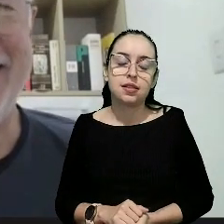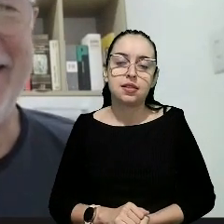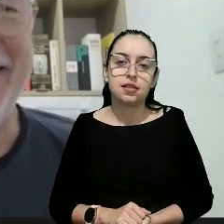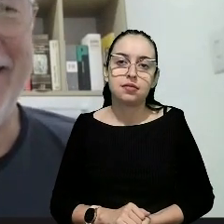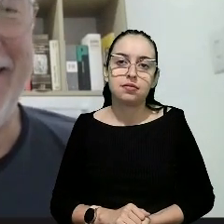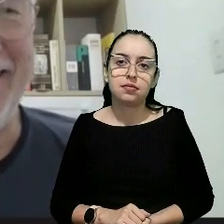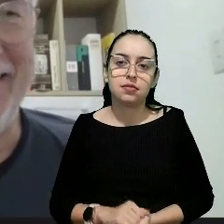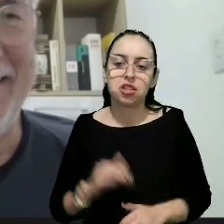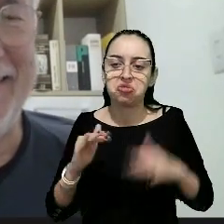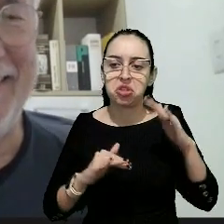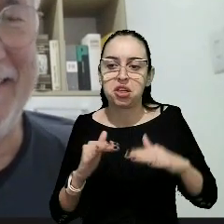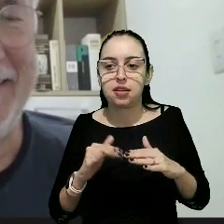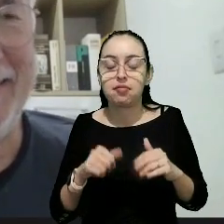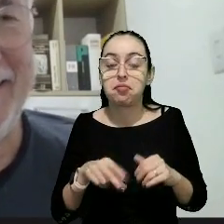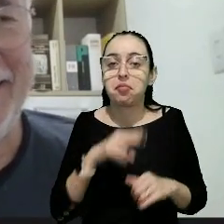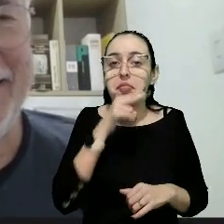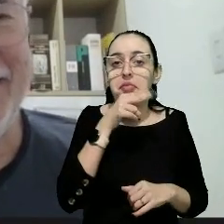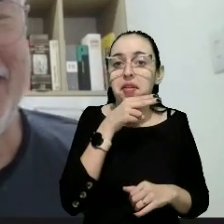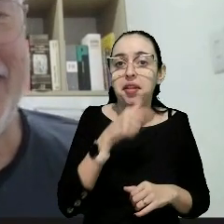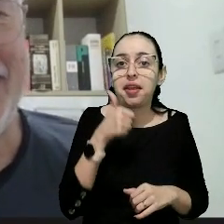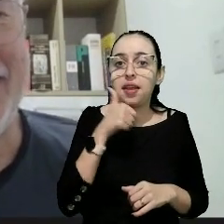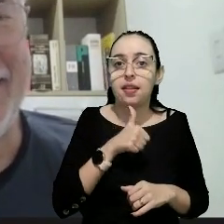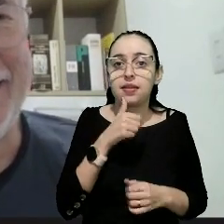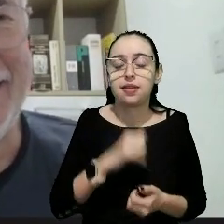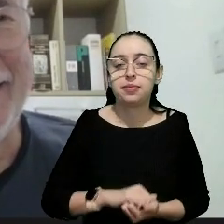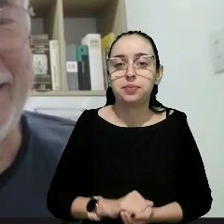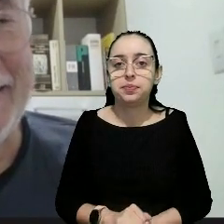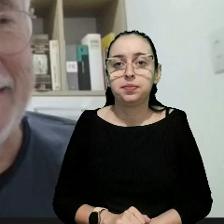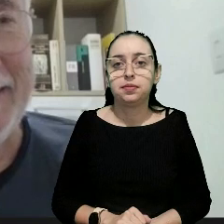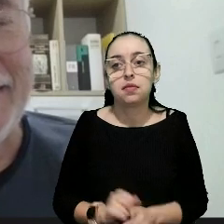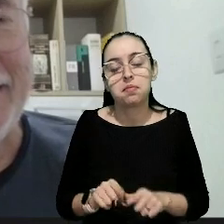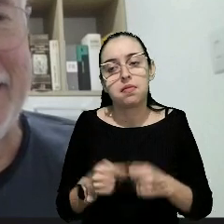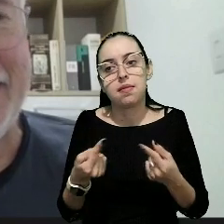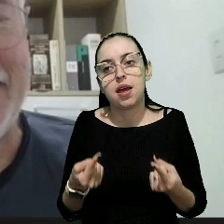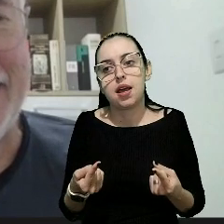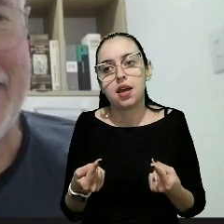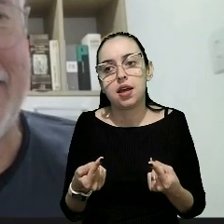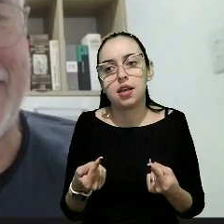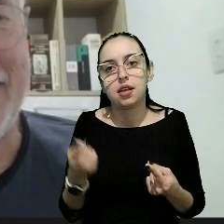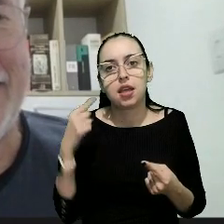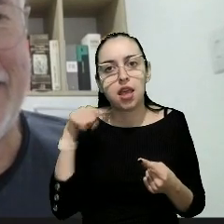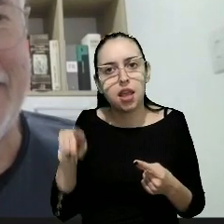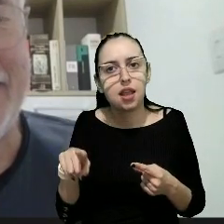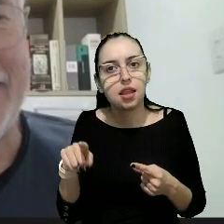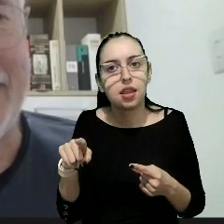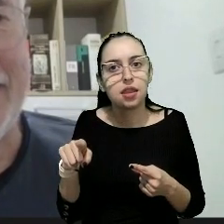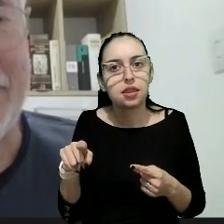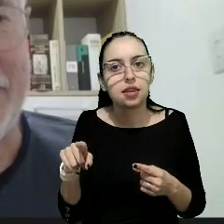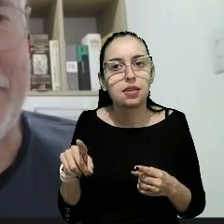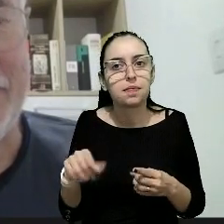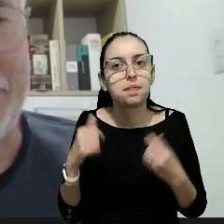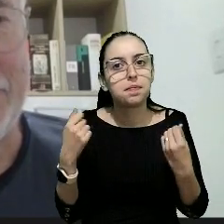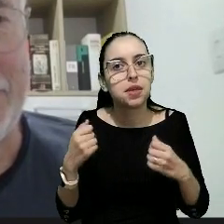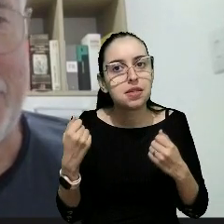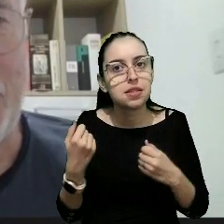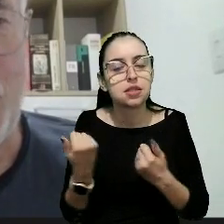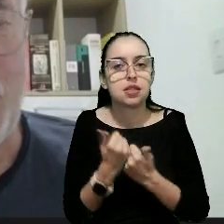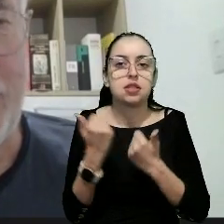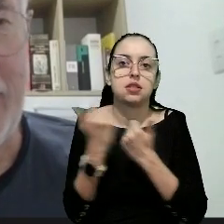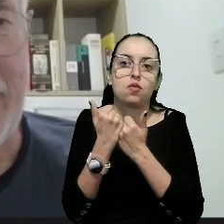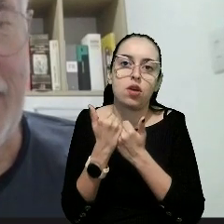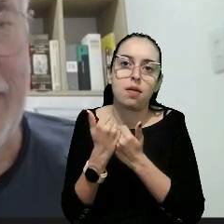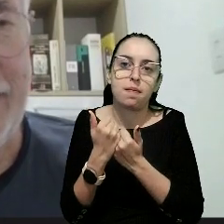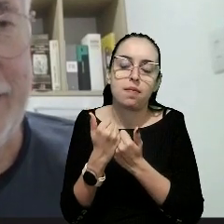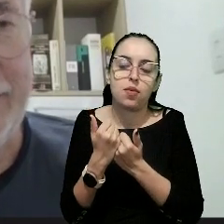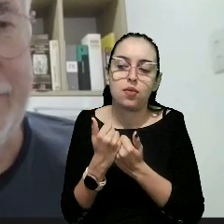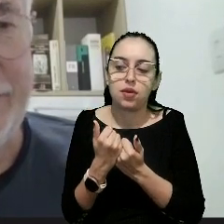minhas filhas, até alguns falam: minhas netas. Mas eles têm